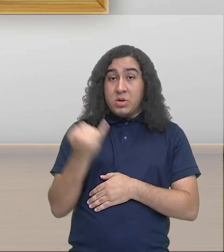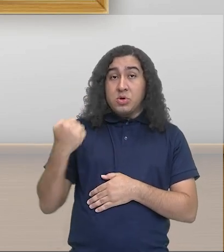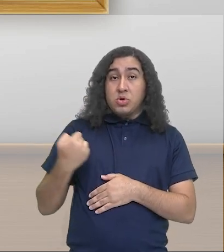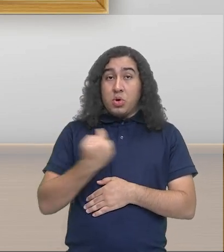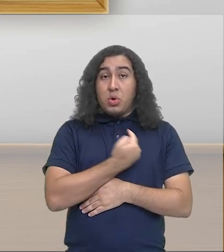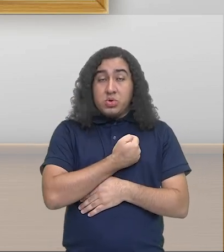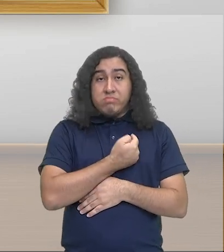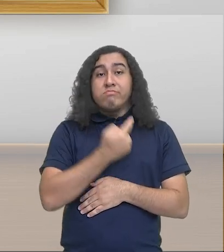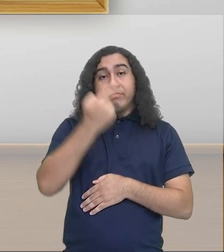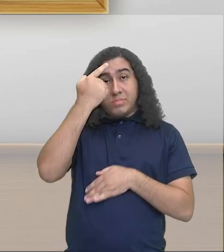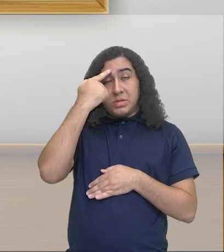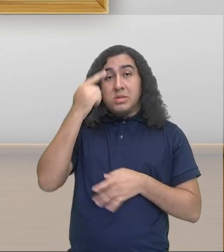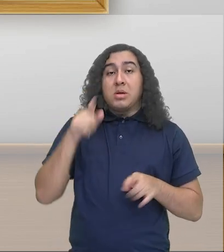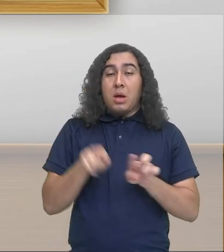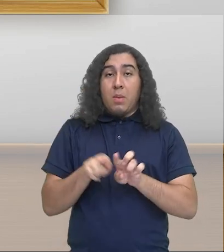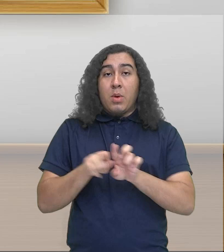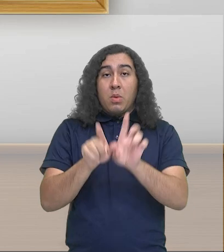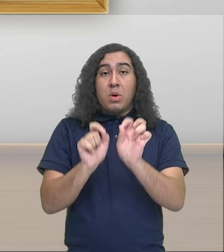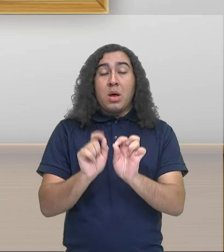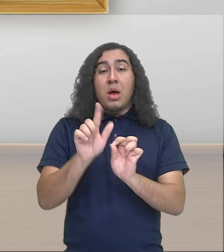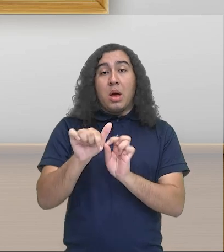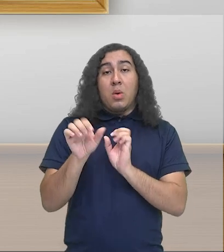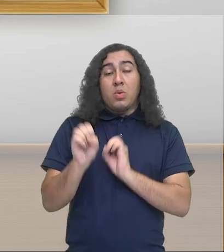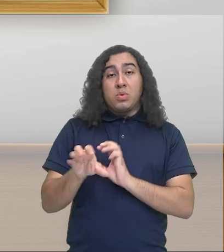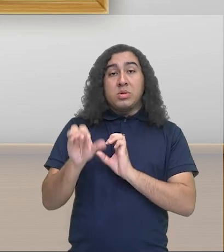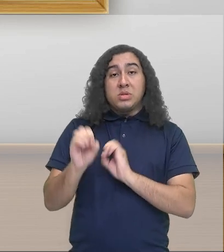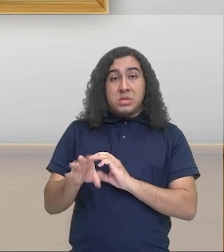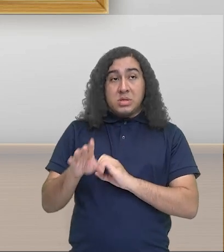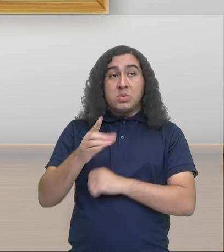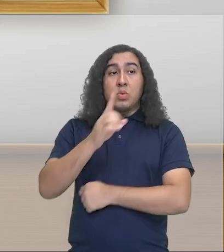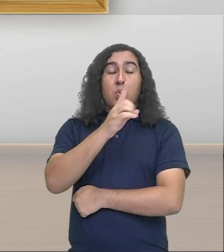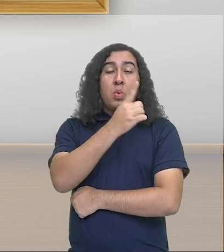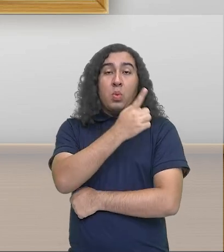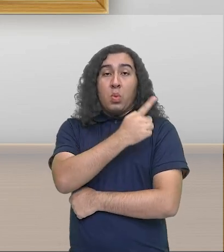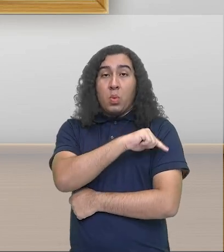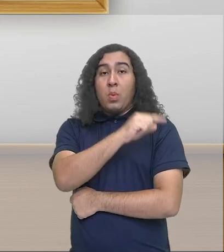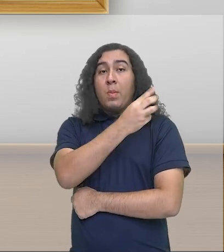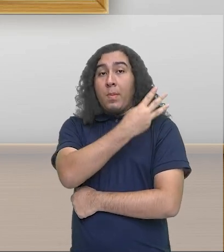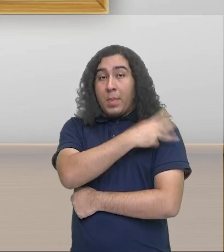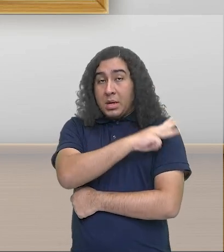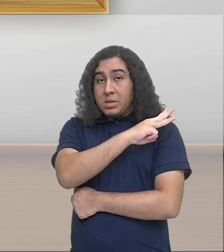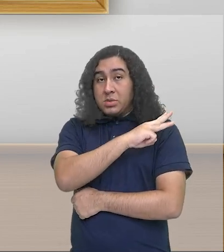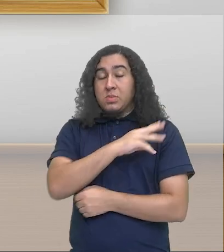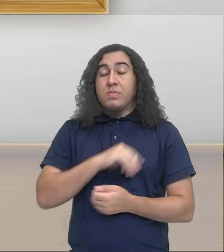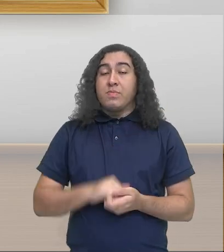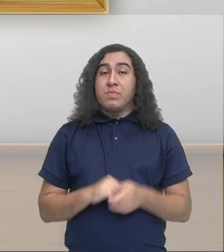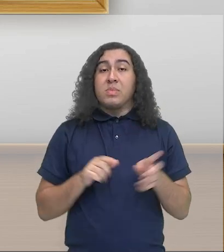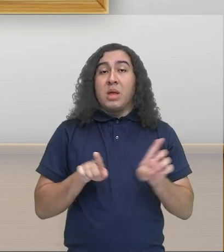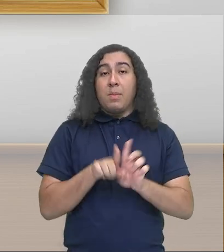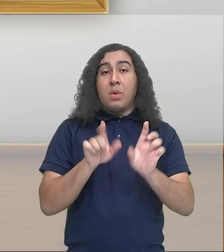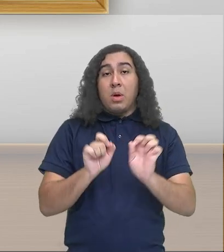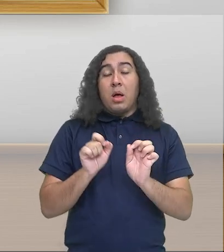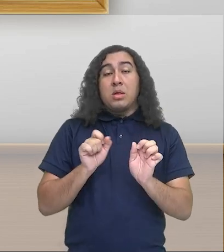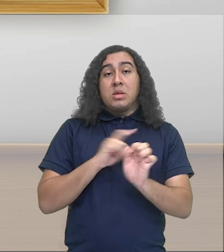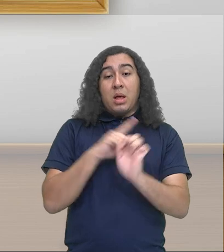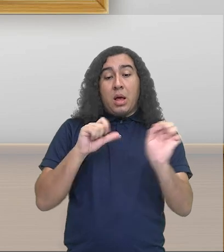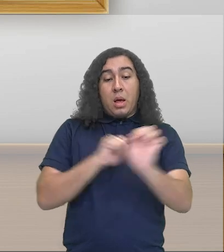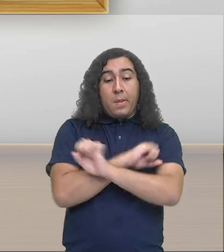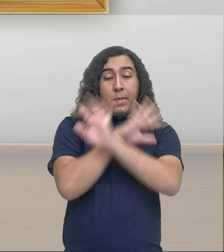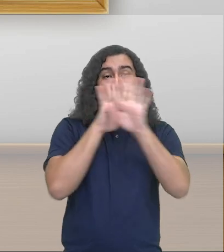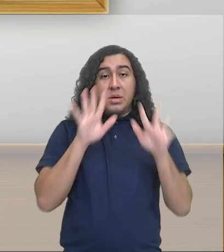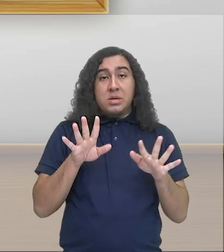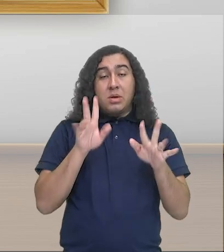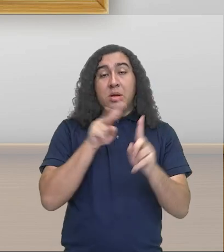nós, como é o nosso caso, o ensino médio. E também serve para ampliação da